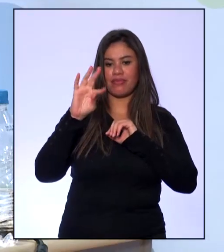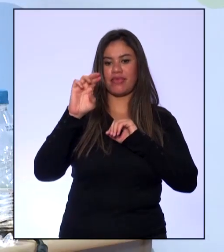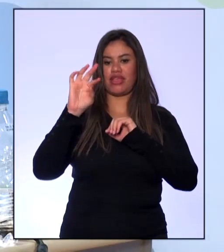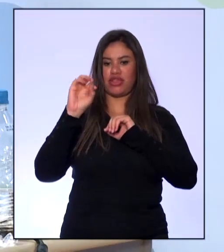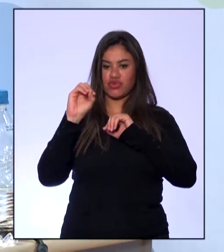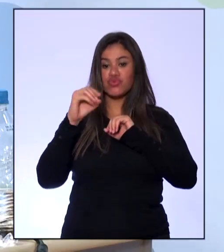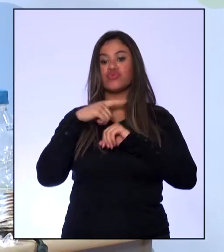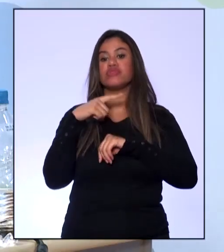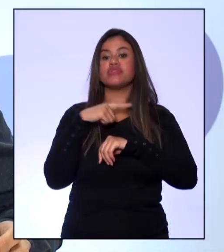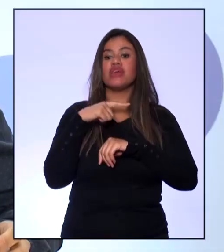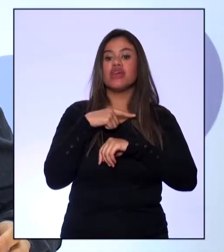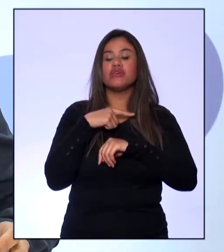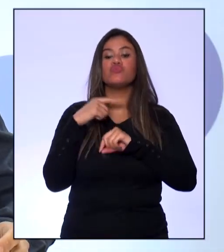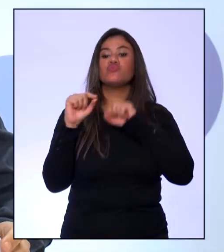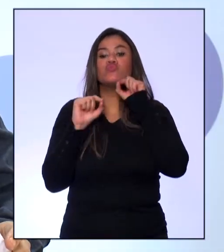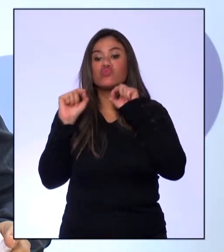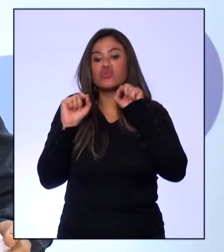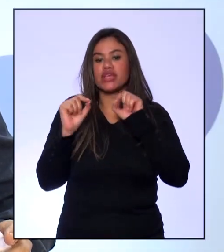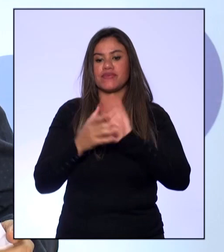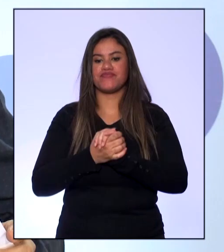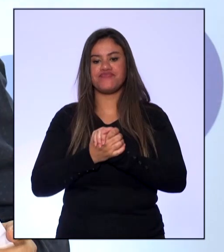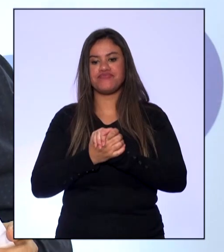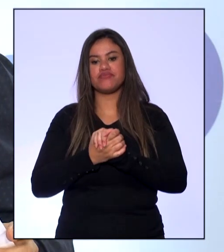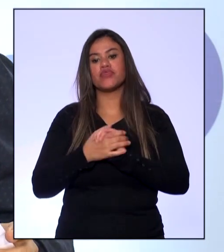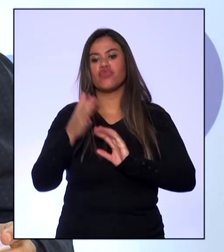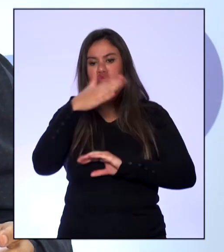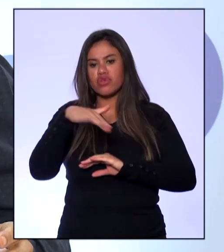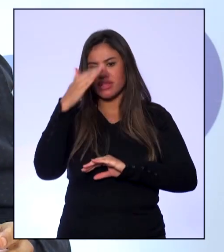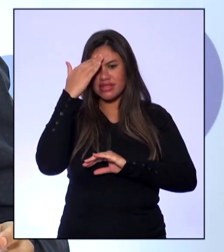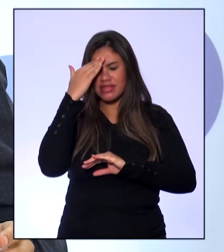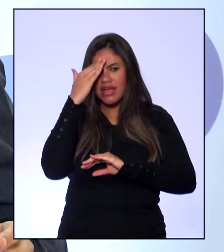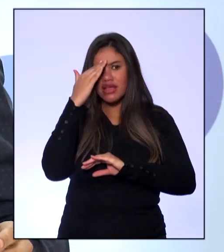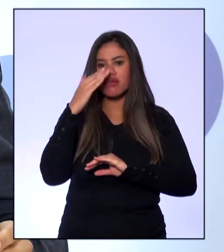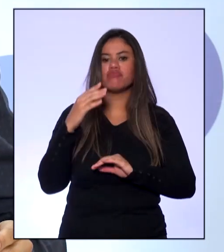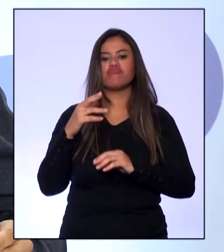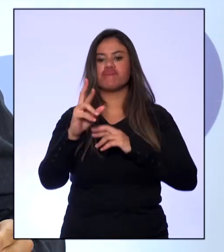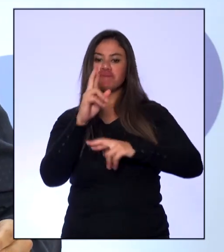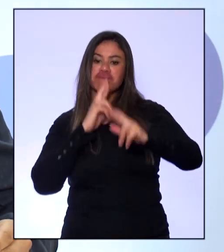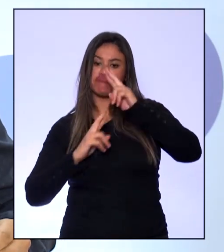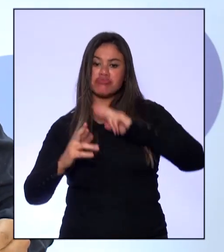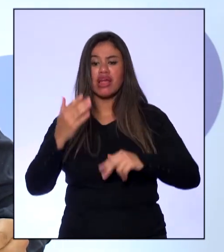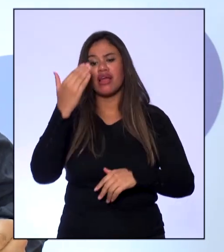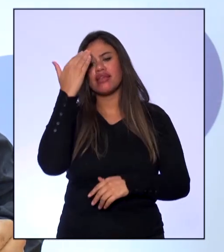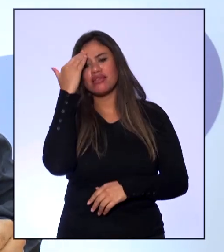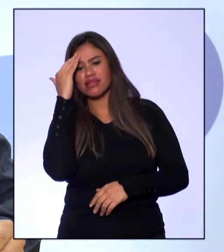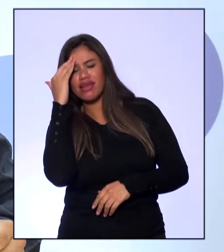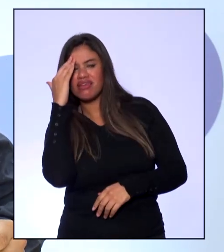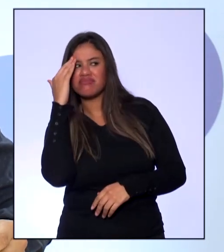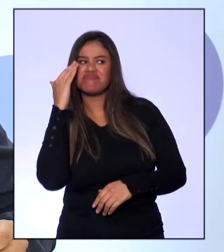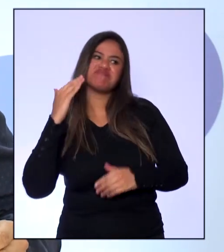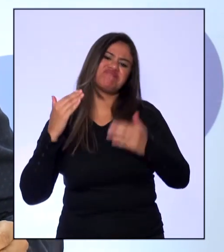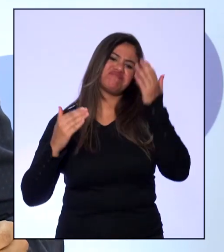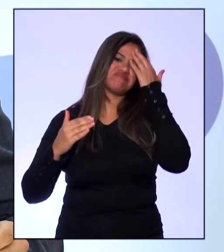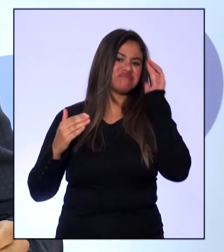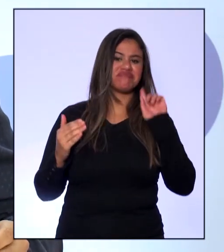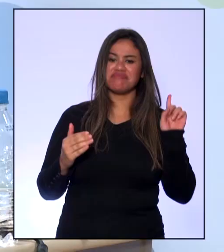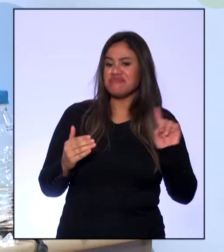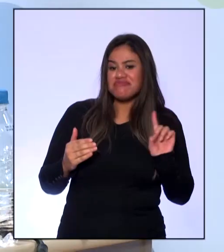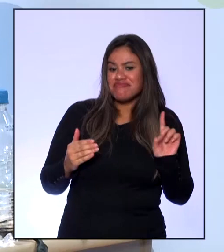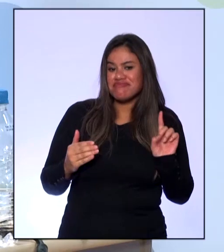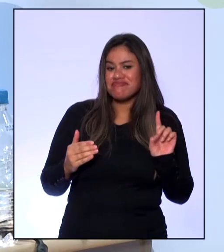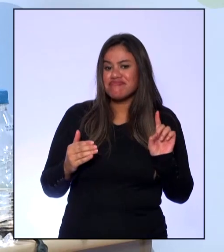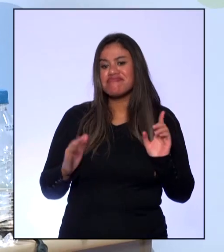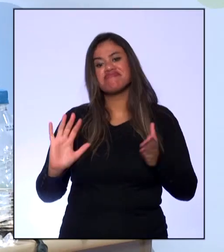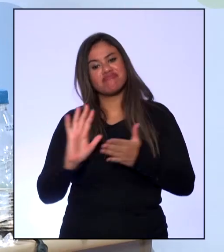Responderam. Responderam. O Lucas diz que entenderia. O William diz que não. Há uma discórdia aqui. E aí? Tem alunos falando